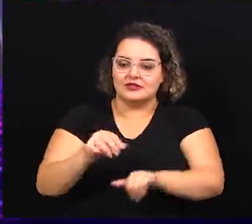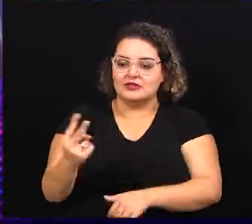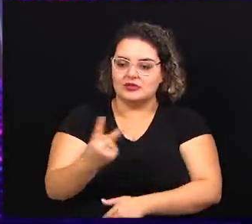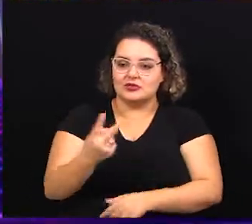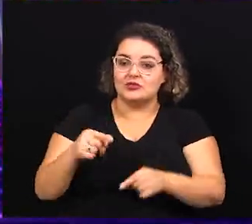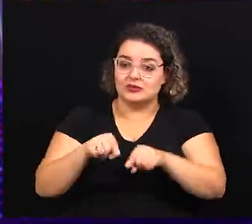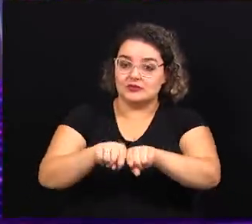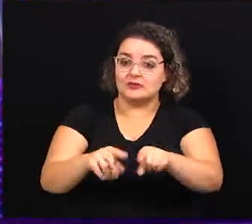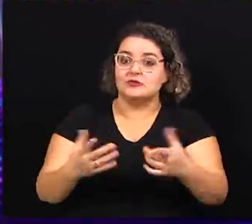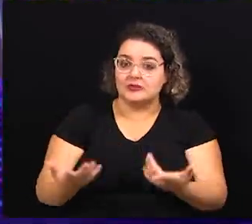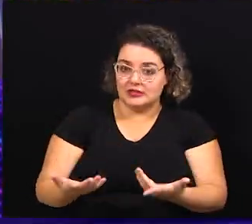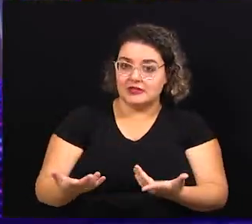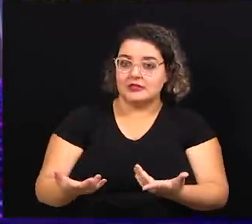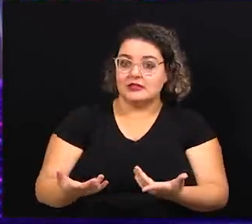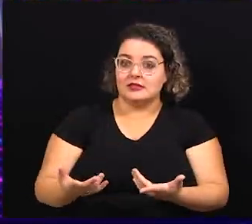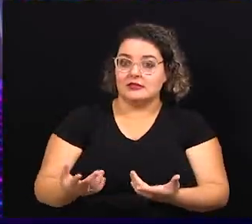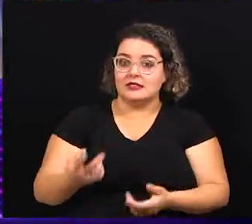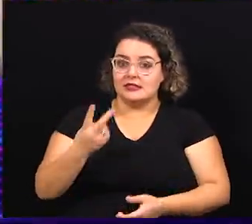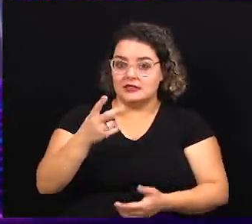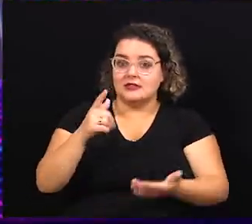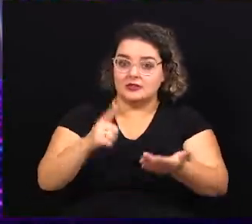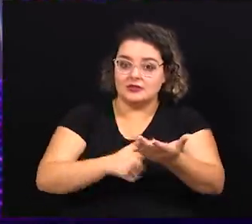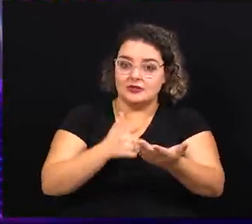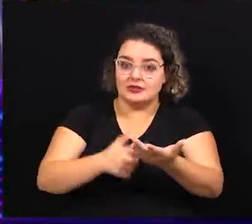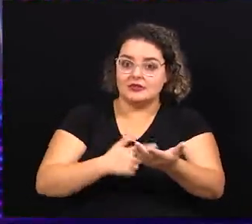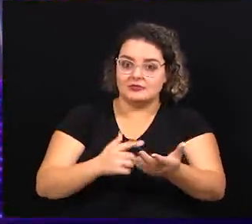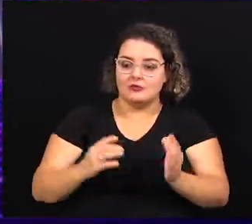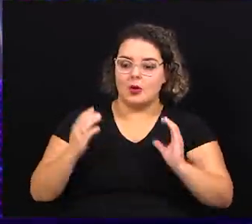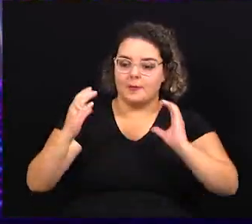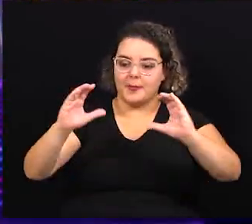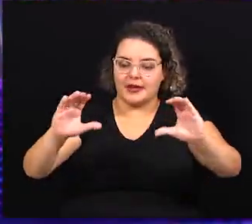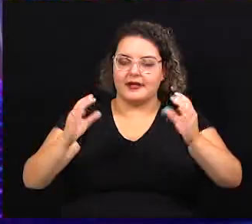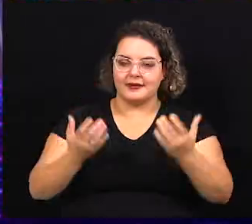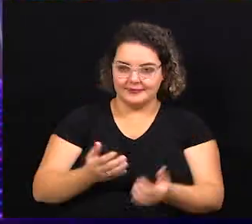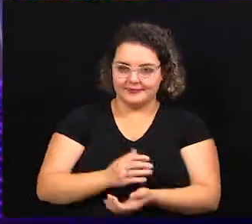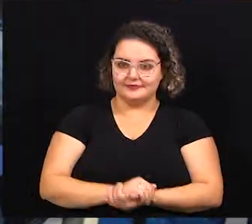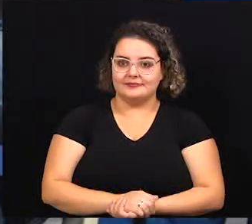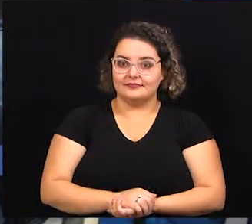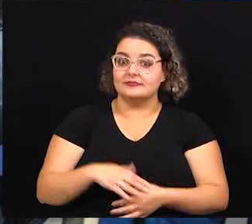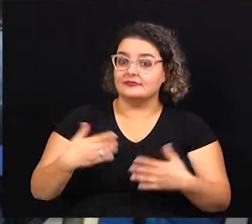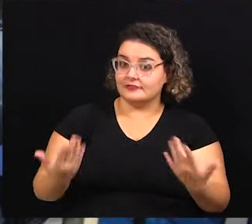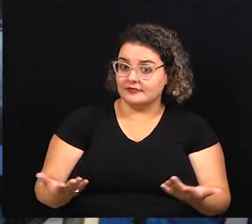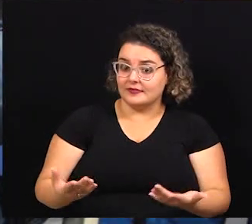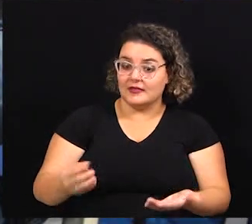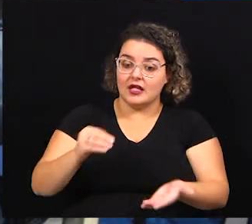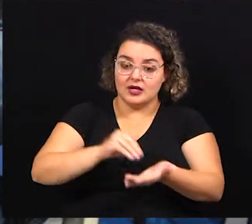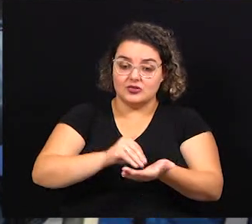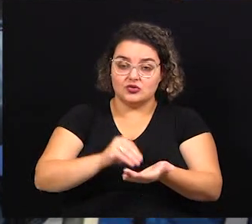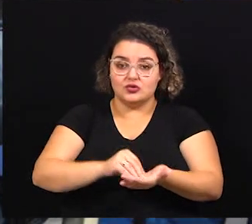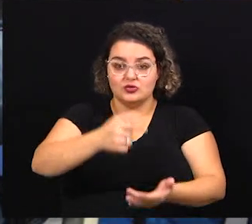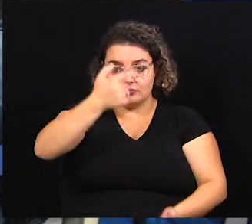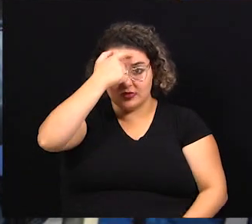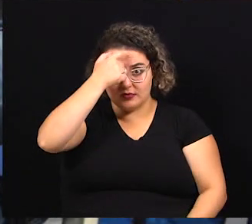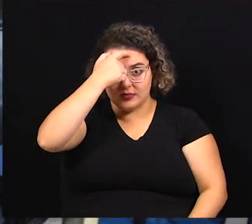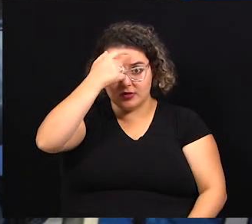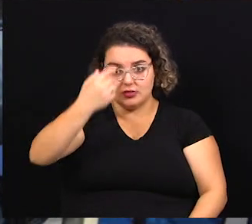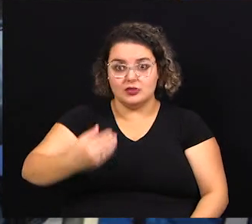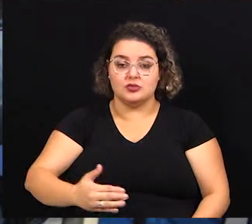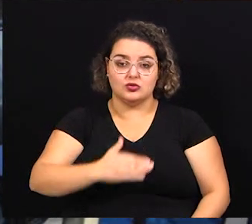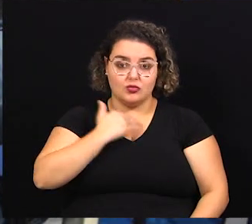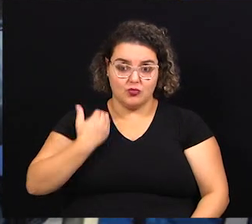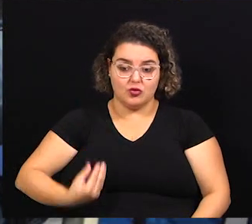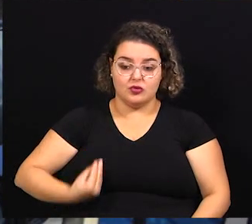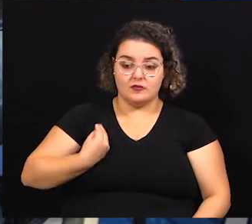a divulgação dos 2 simultânea, e aí eu pretendo levar esses 2 livros para os eventos. Aí, bom, nós temos então As Últimas Memórias de